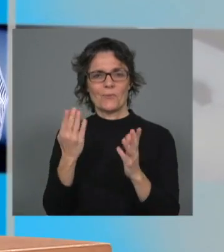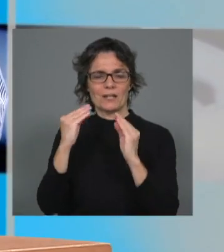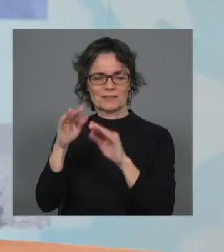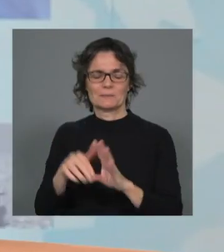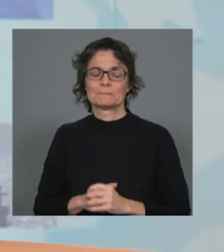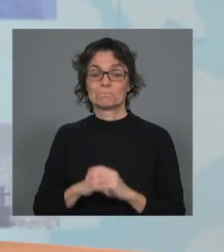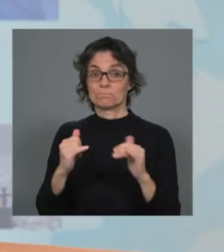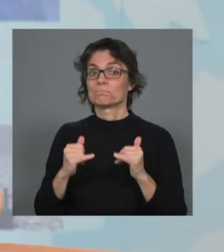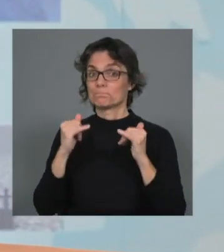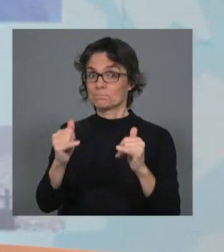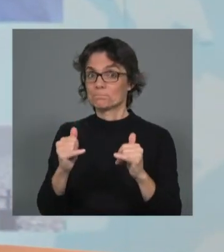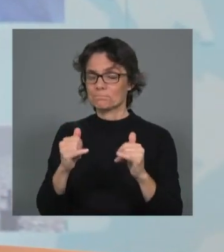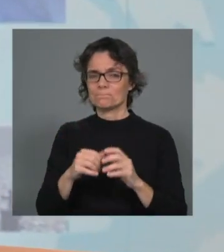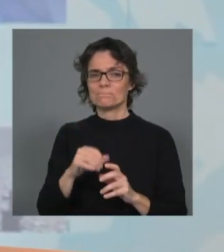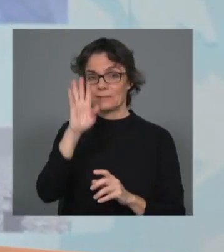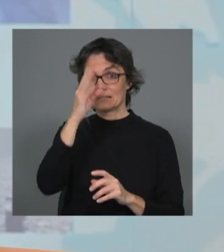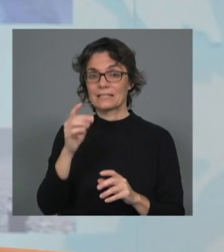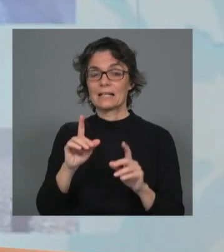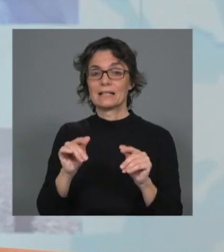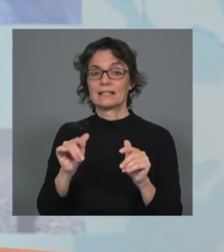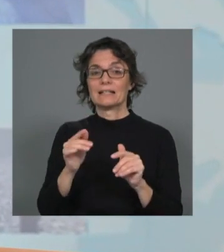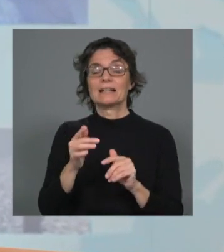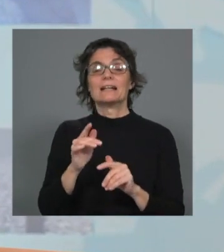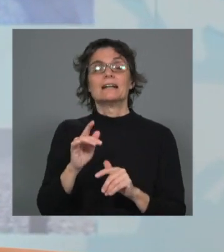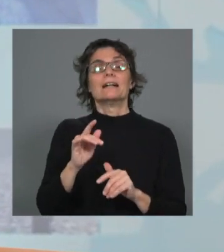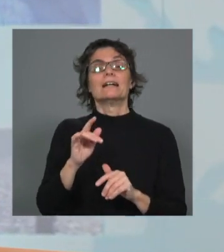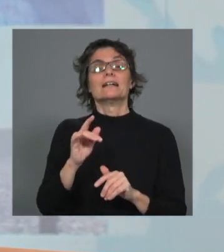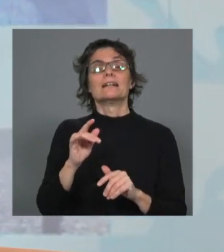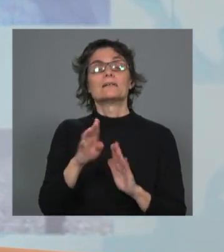não esqueça a edição rádio do programa Eclésia, na